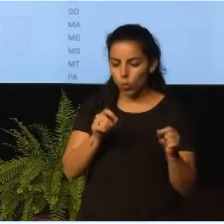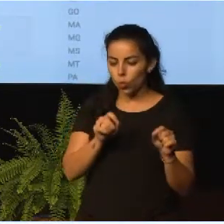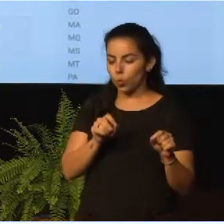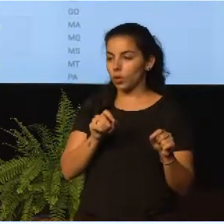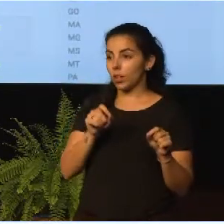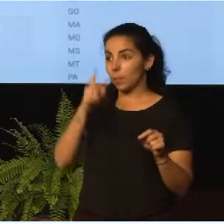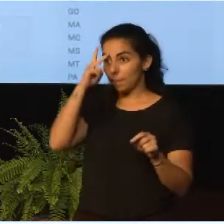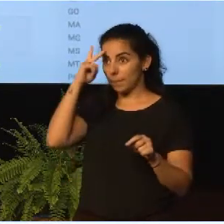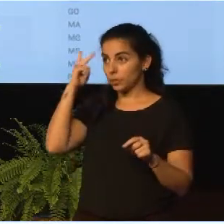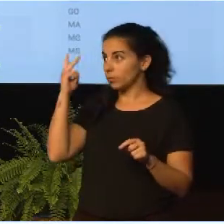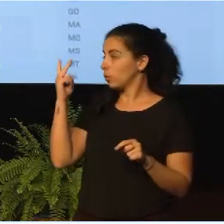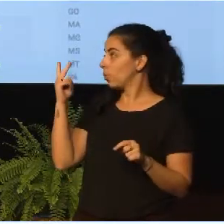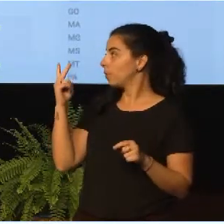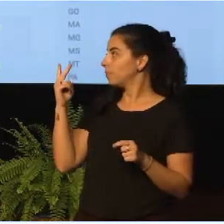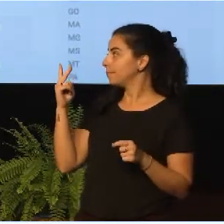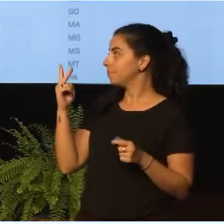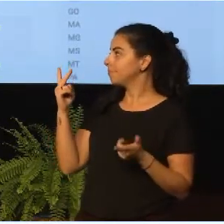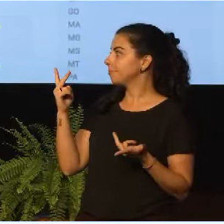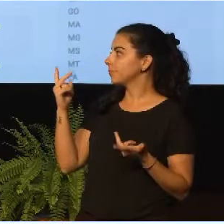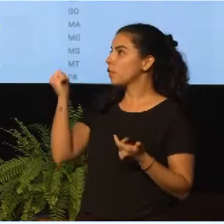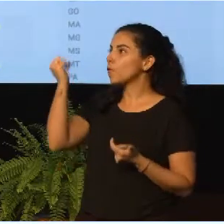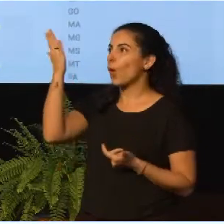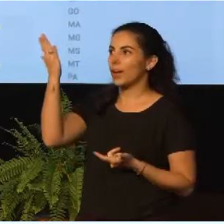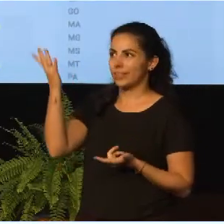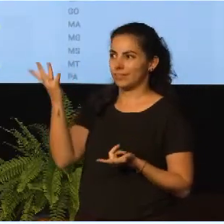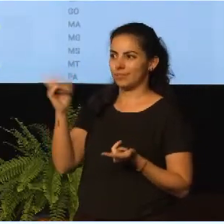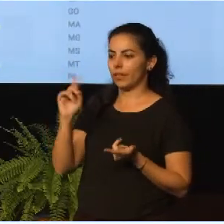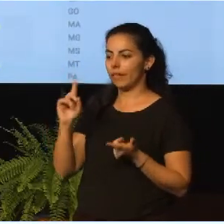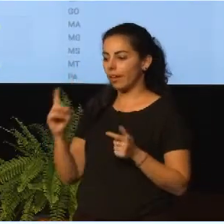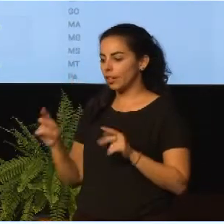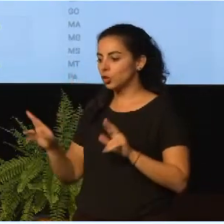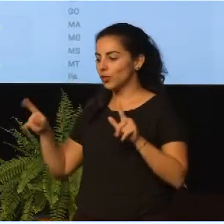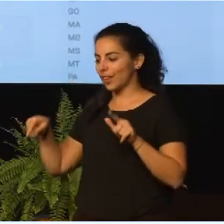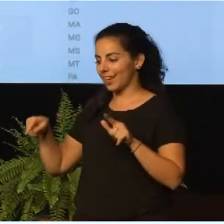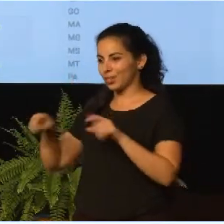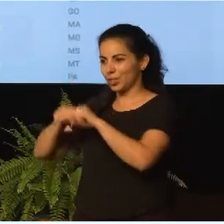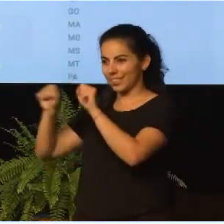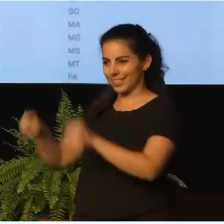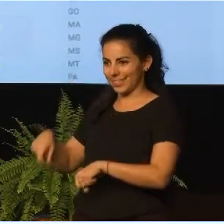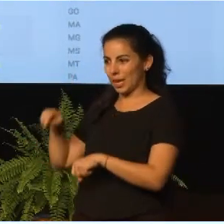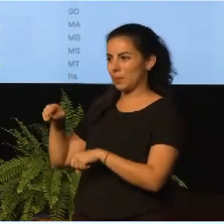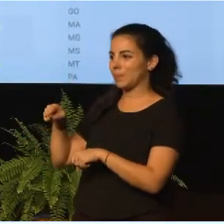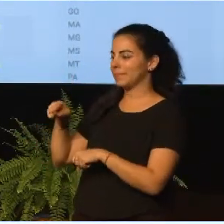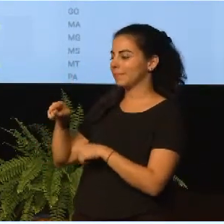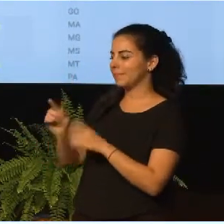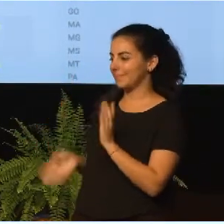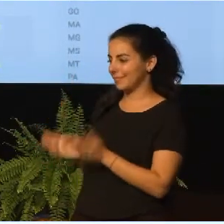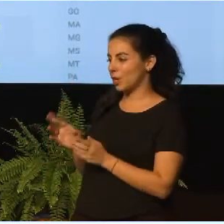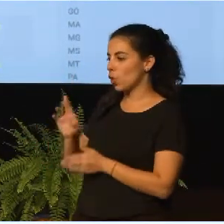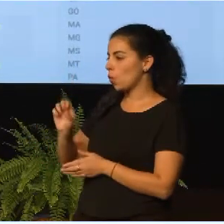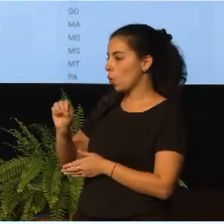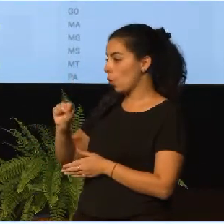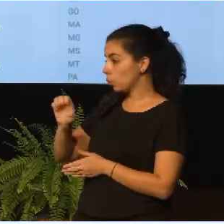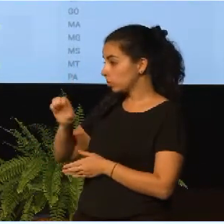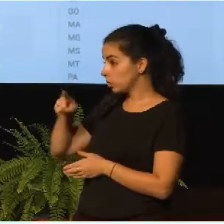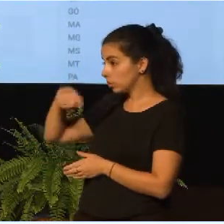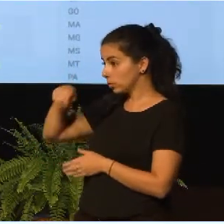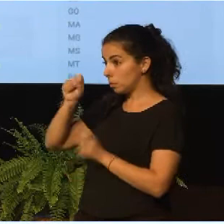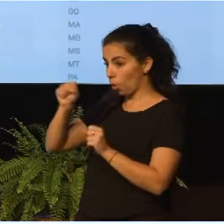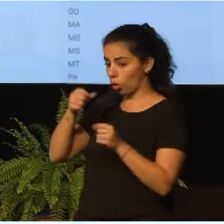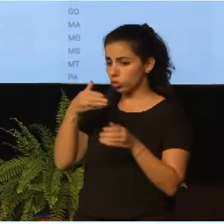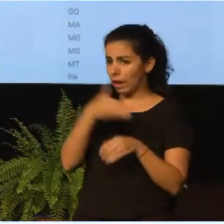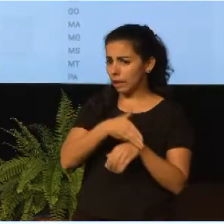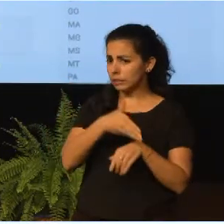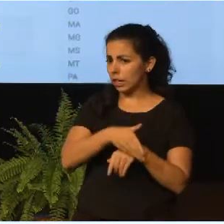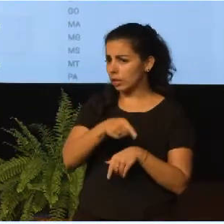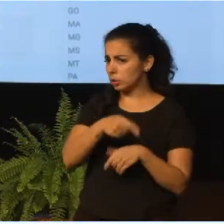viesse de fora, e não aquele sistema que a gente tinha. Era isso aqui, ó. Isso aqui hoje, vocês podem acessar em qualquer momento, o Jarbas, e